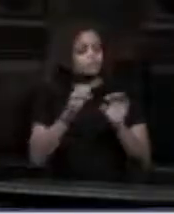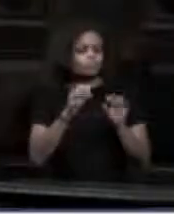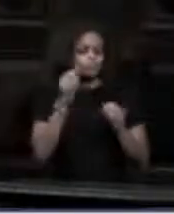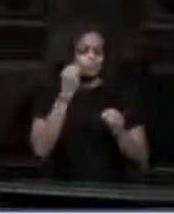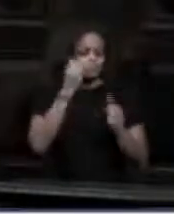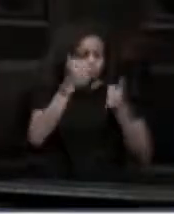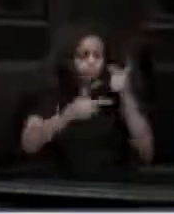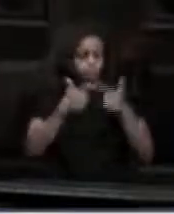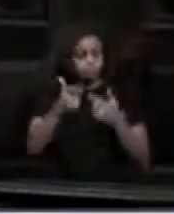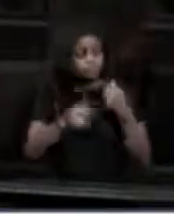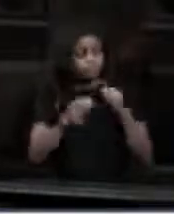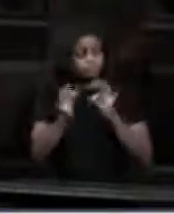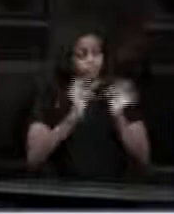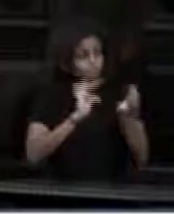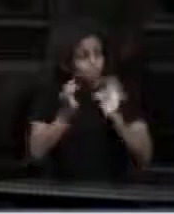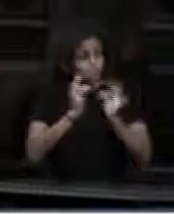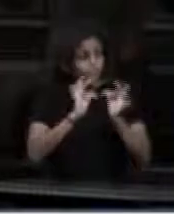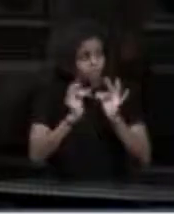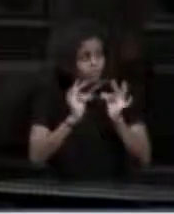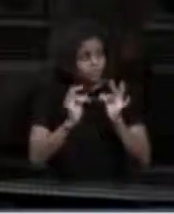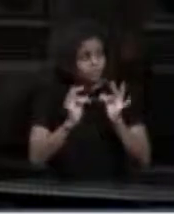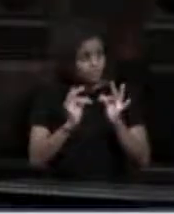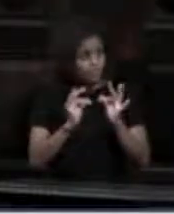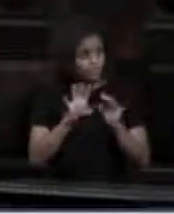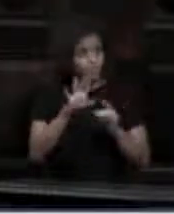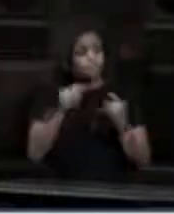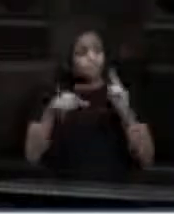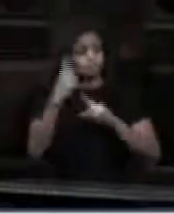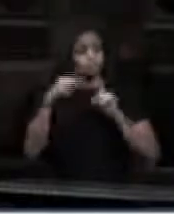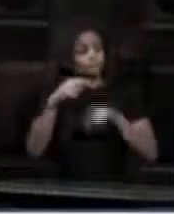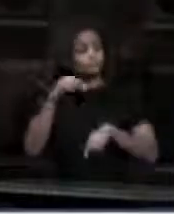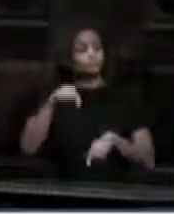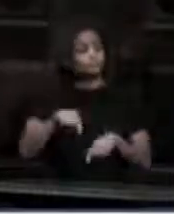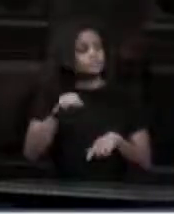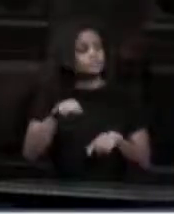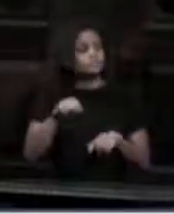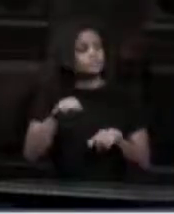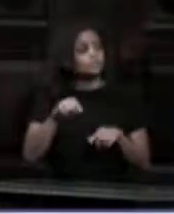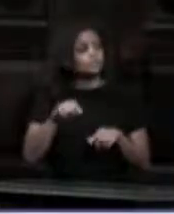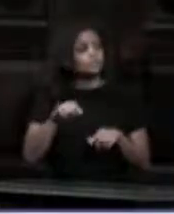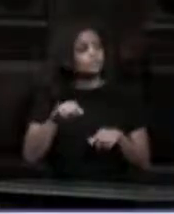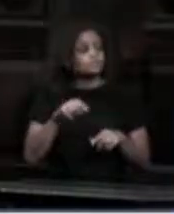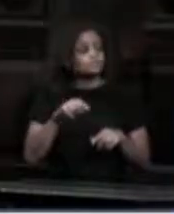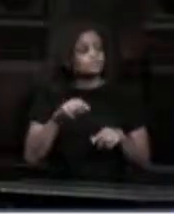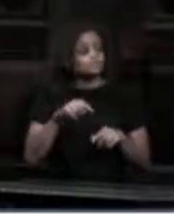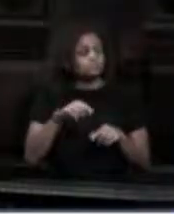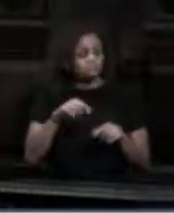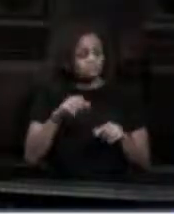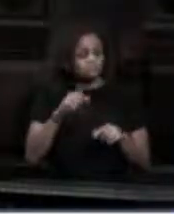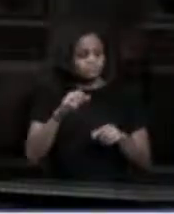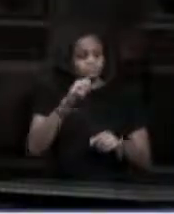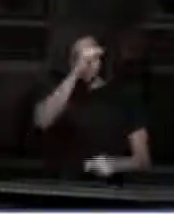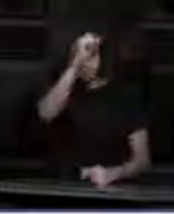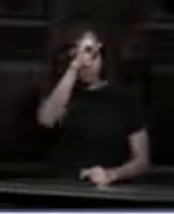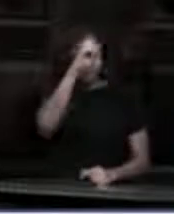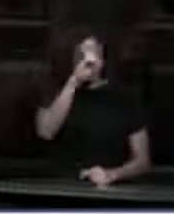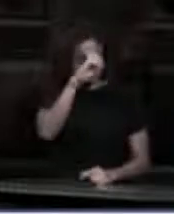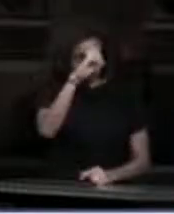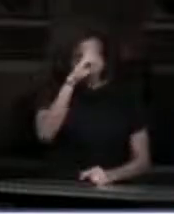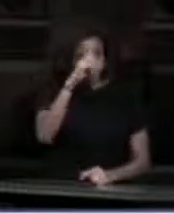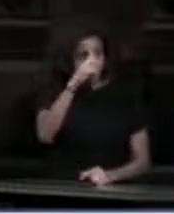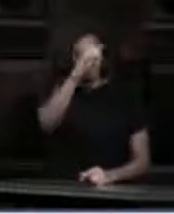é praticado no âmbito do Sistema Único de Saúde e no âmbito das políticas públicas de saúde do Estado do Rio de Janeiro.